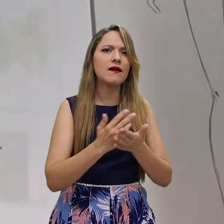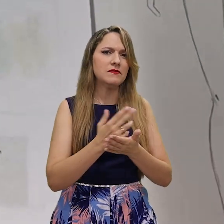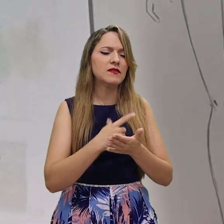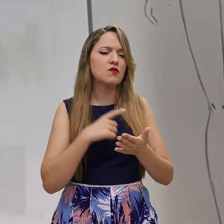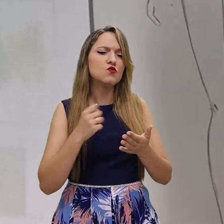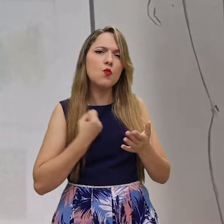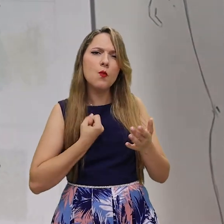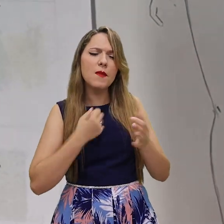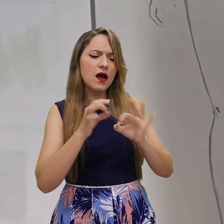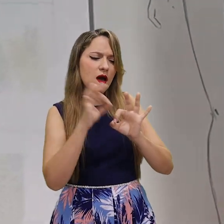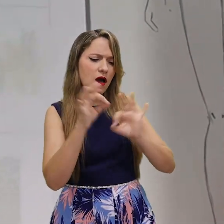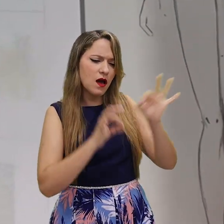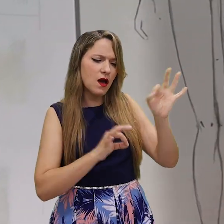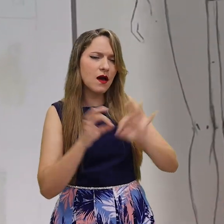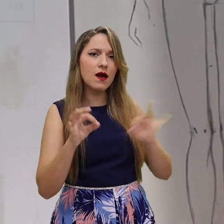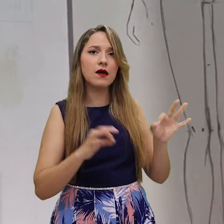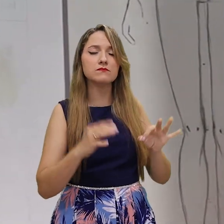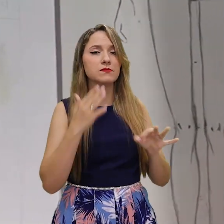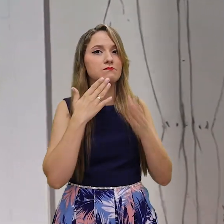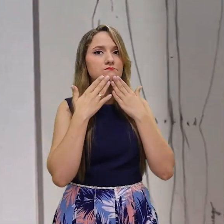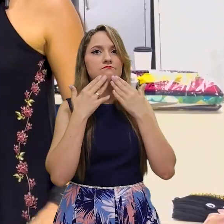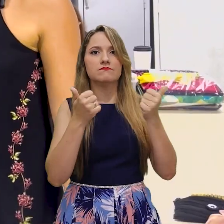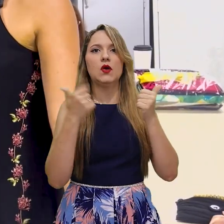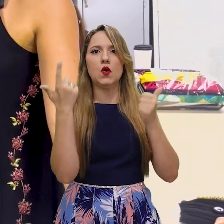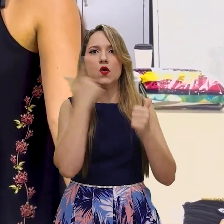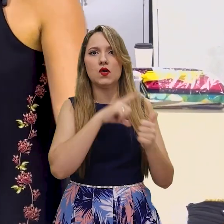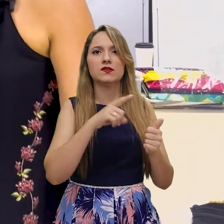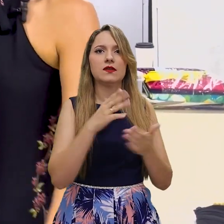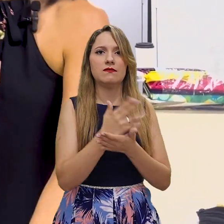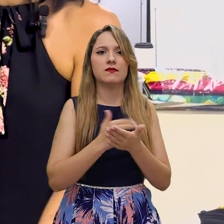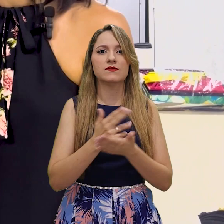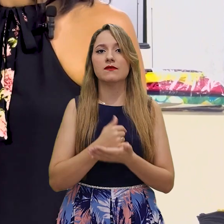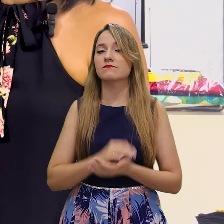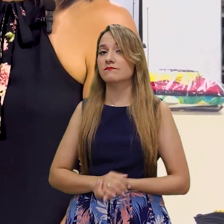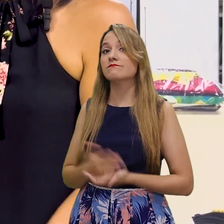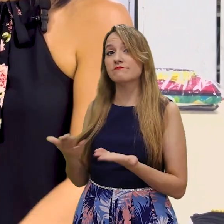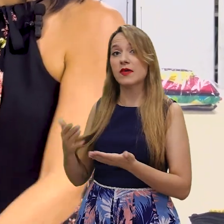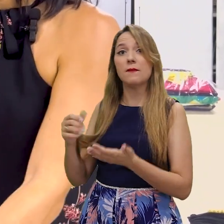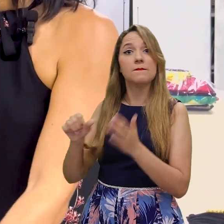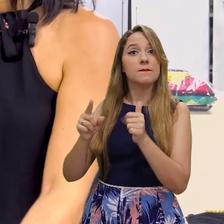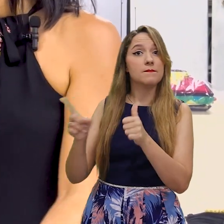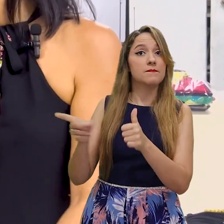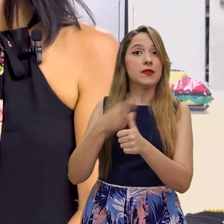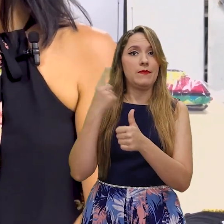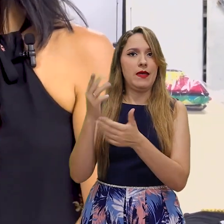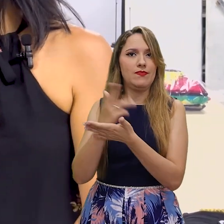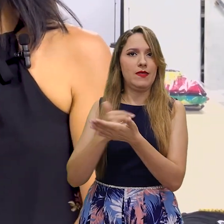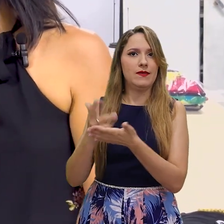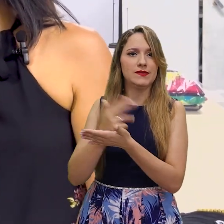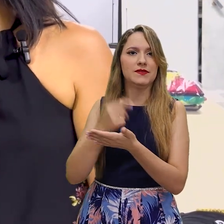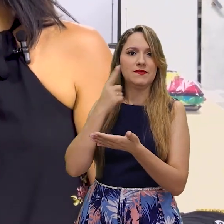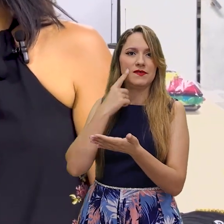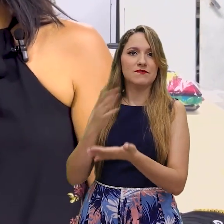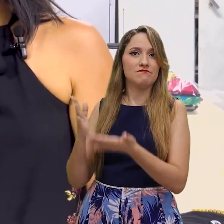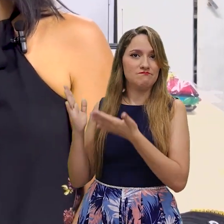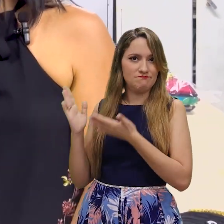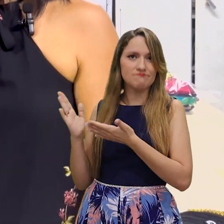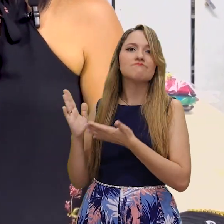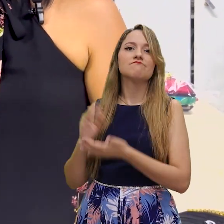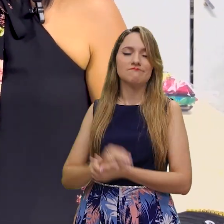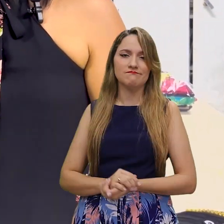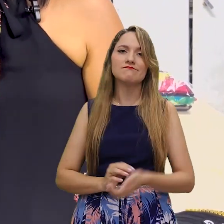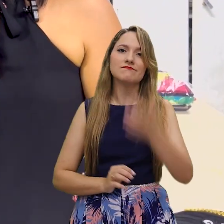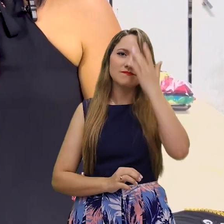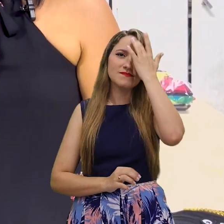que eu consegui fazer quando ela explicou a técnica. Esse é o primeiro desenho quando ela chegou na sala de aula. Então eu gosto muito que